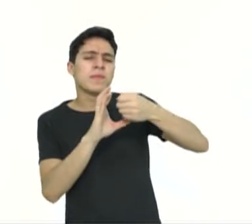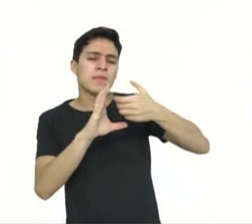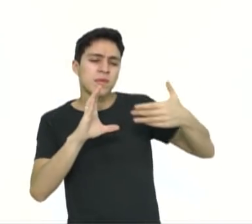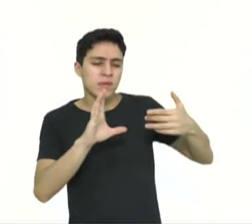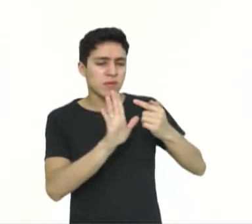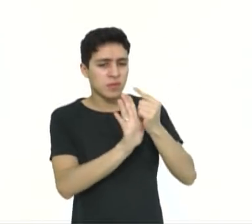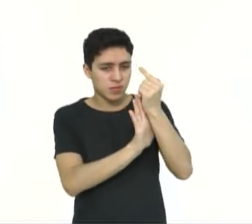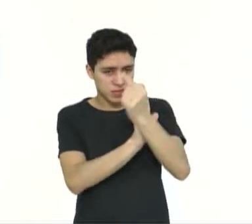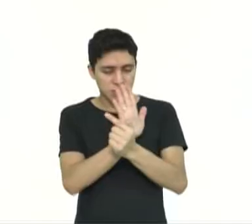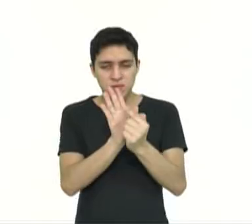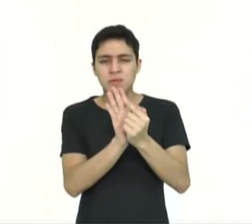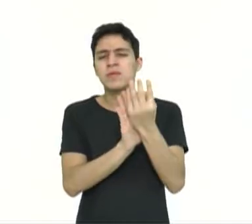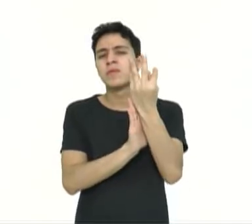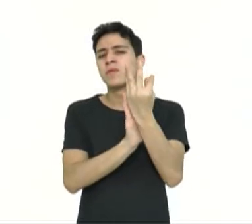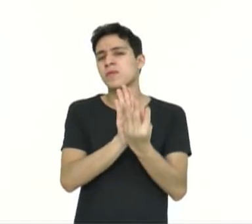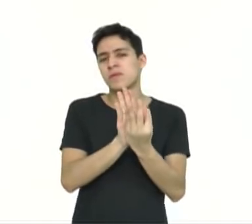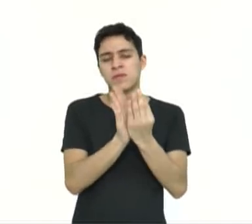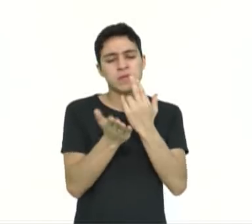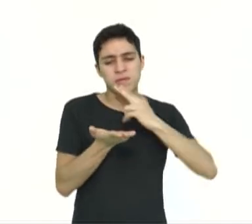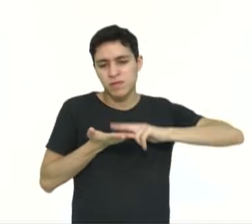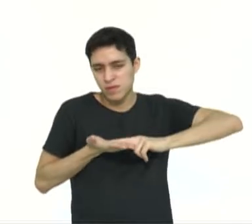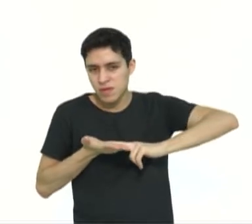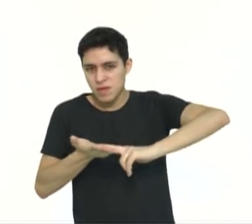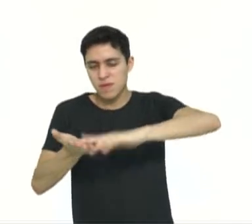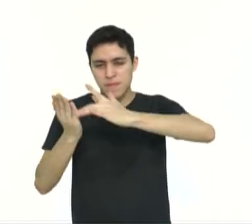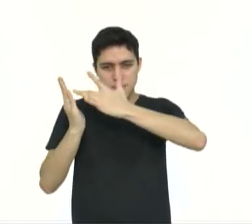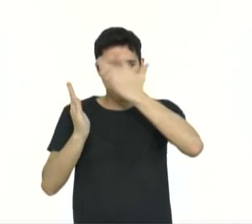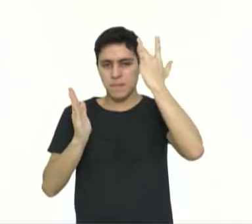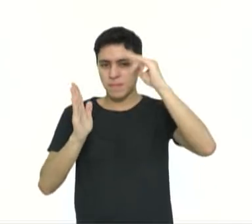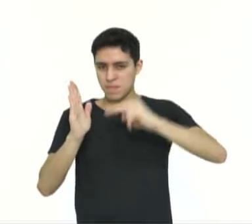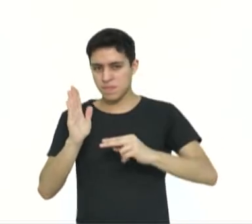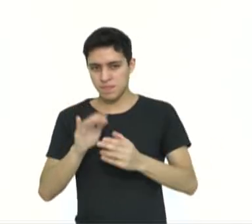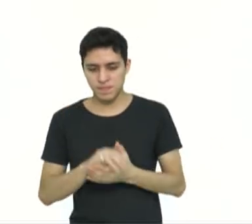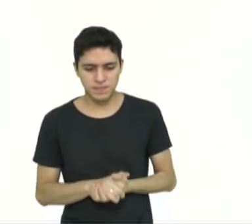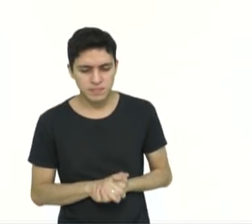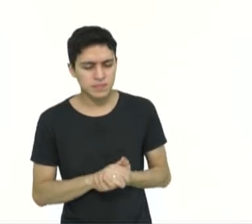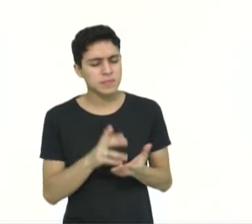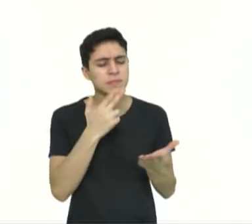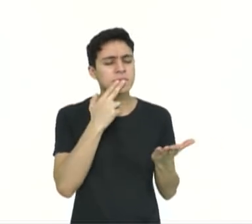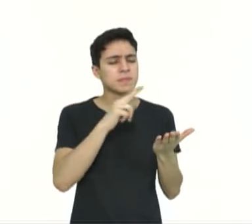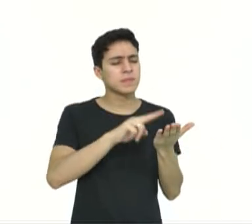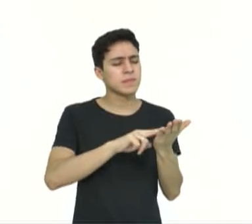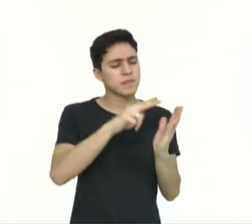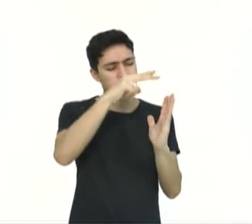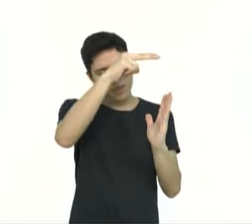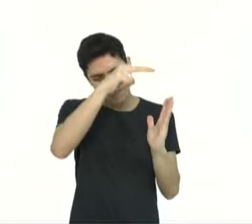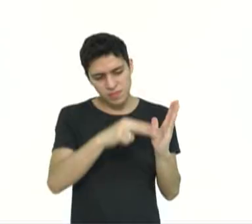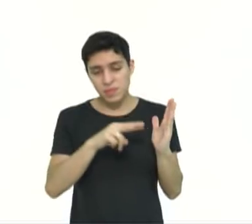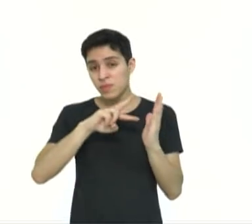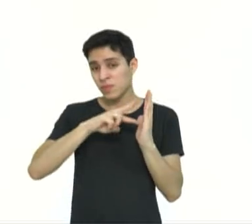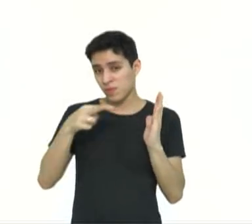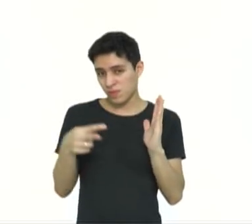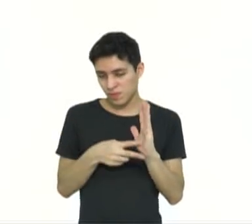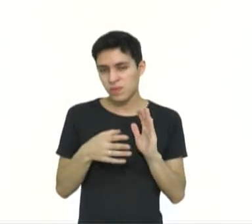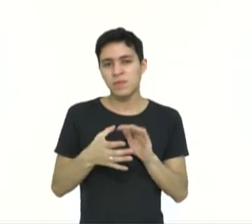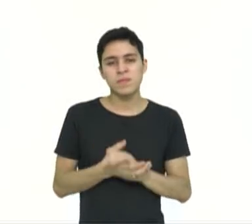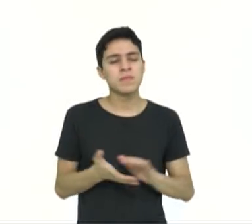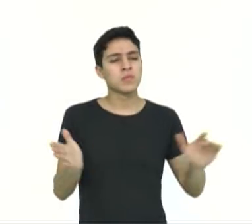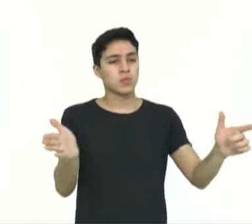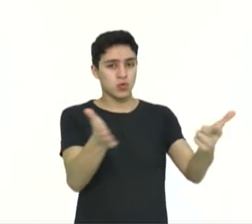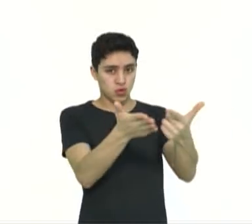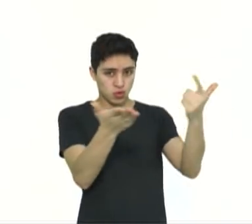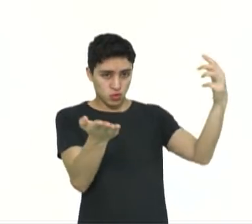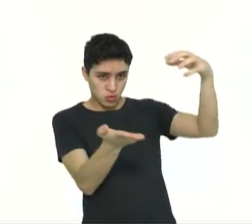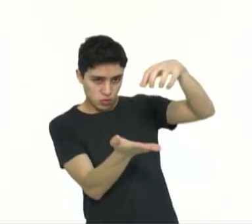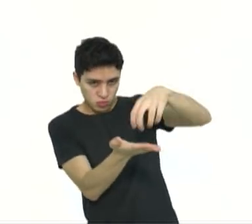gênero textual carta do leitor. A carta do leitor é um texto que o leitor envia a um